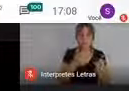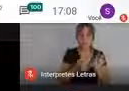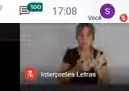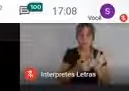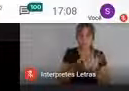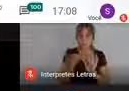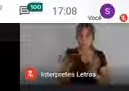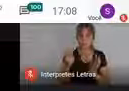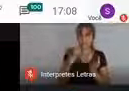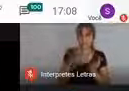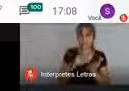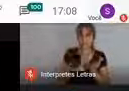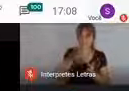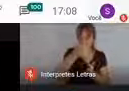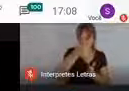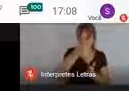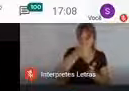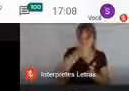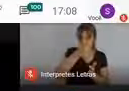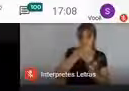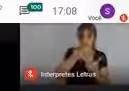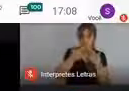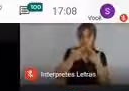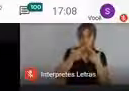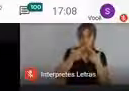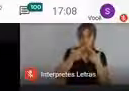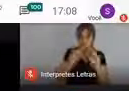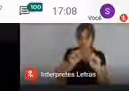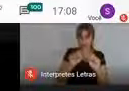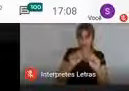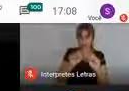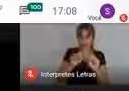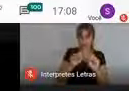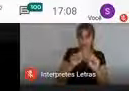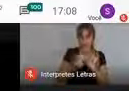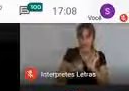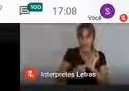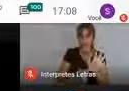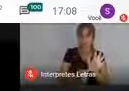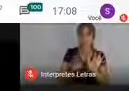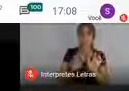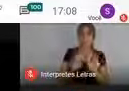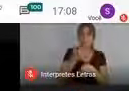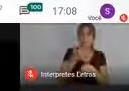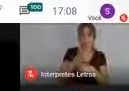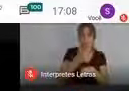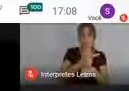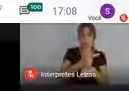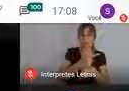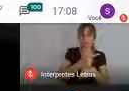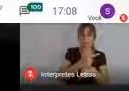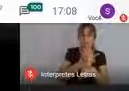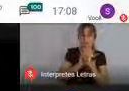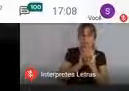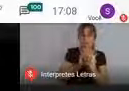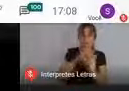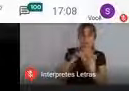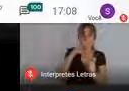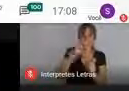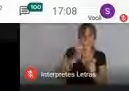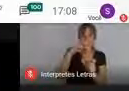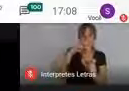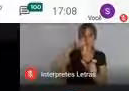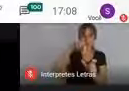primeira carta linguística, que trata justamente da lexia diamba. Tá?